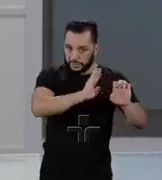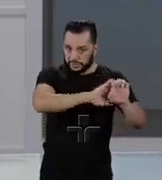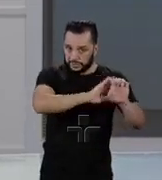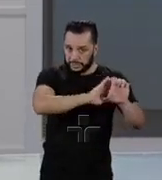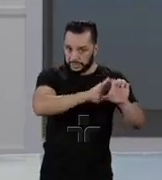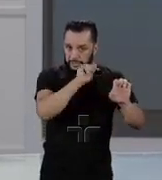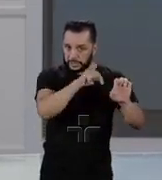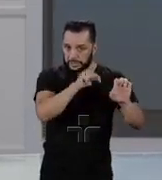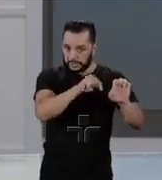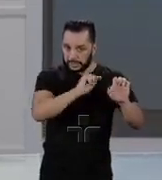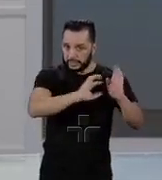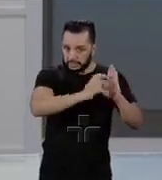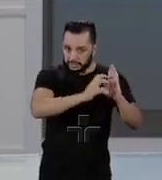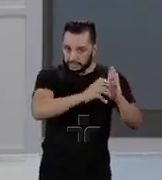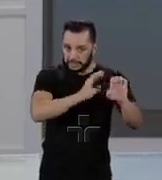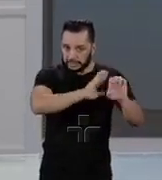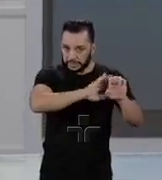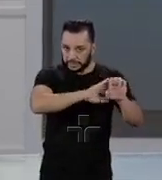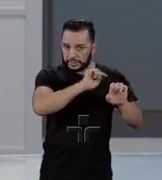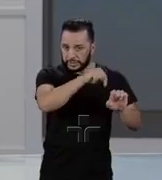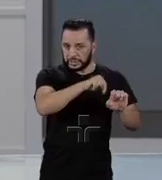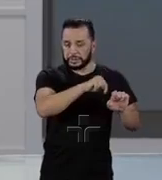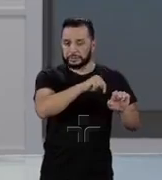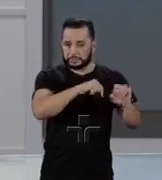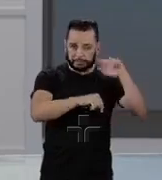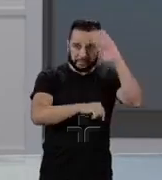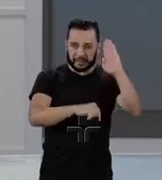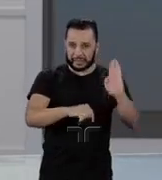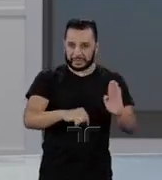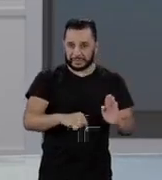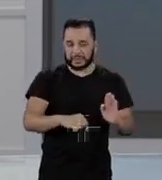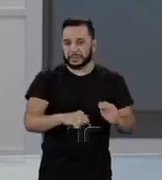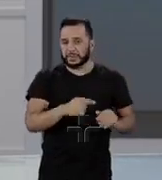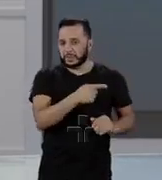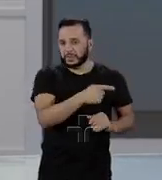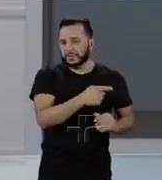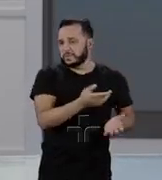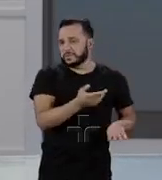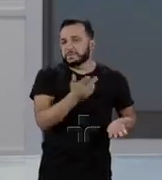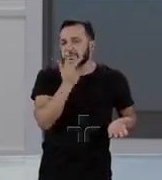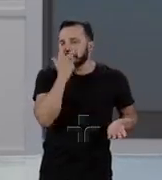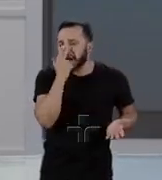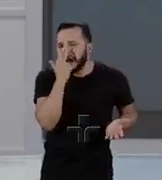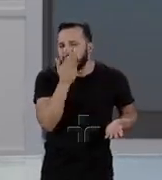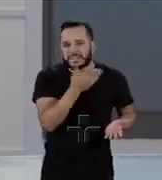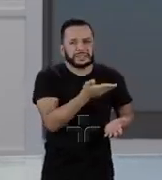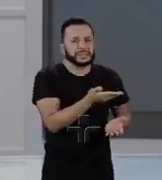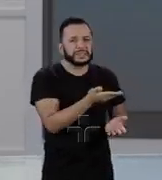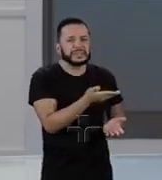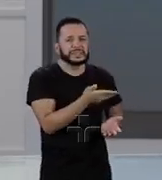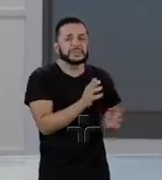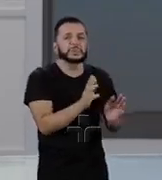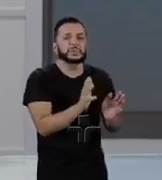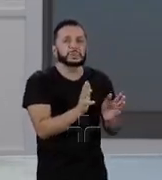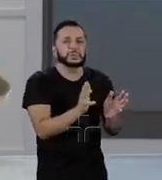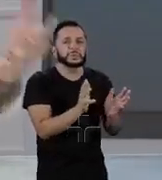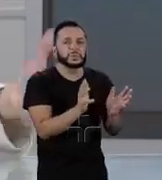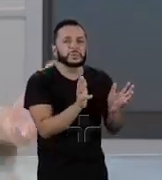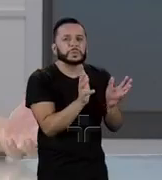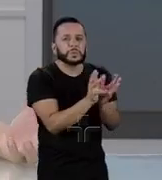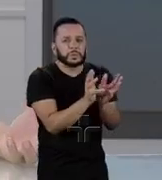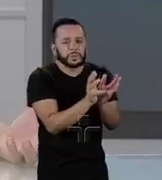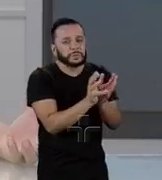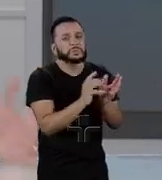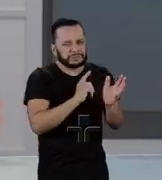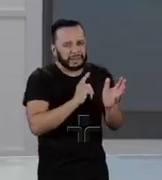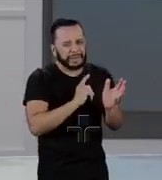no Brasil, está sem nenhuma efeméride, sem nenhum fato que seja um fato distante dos